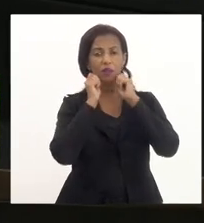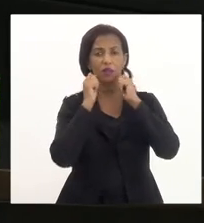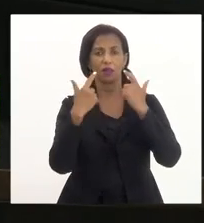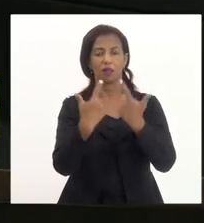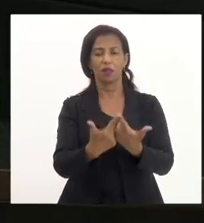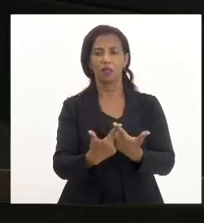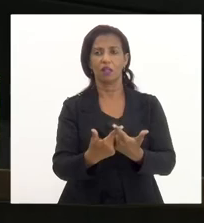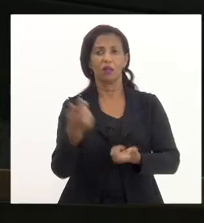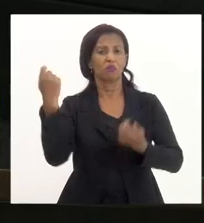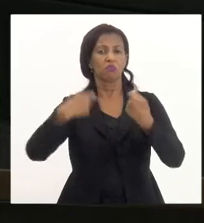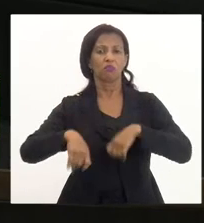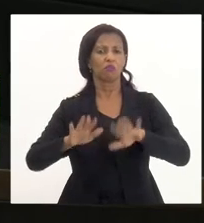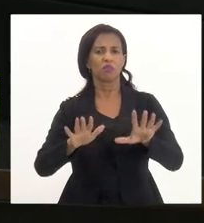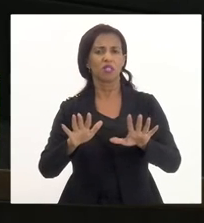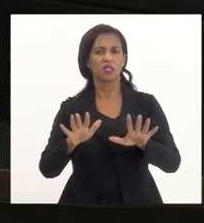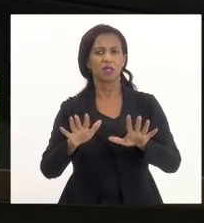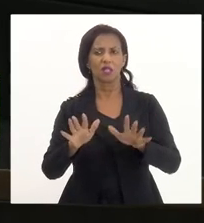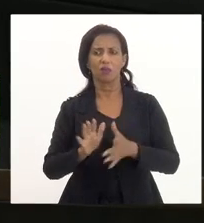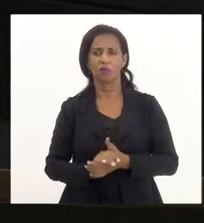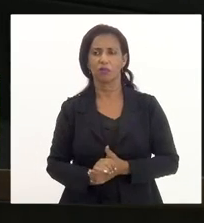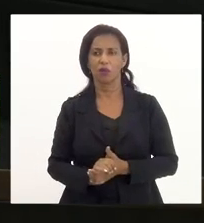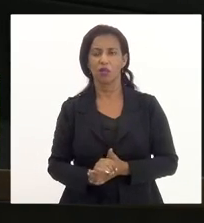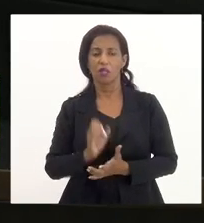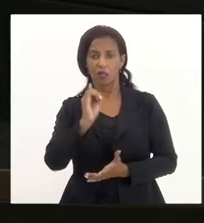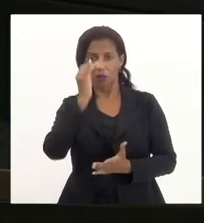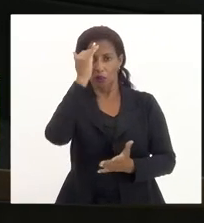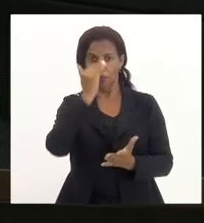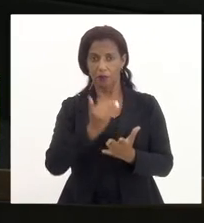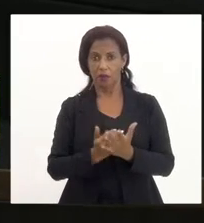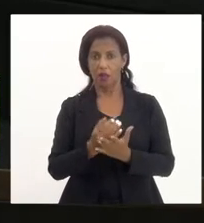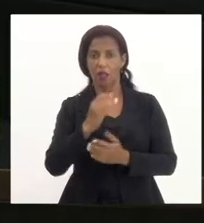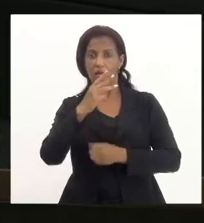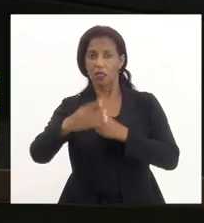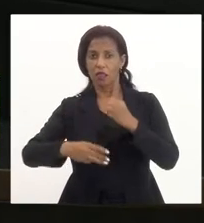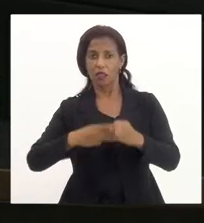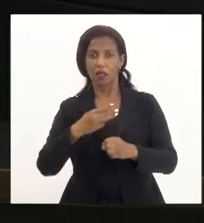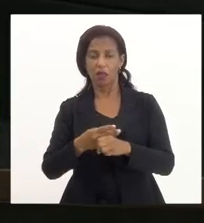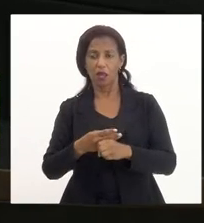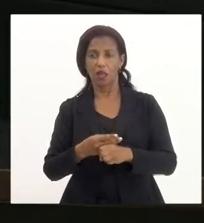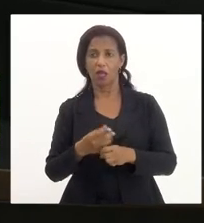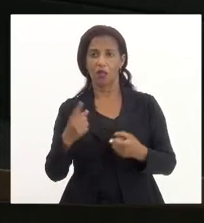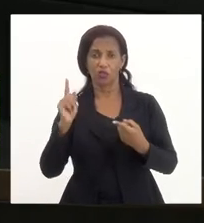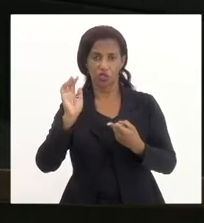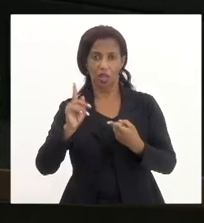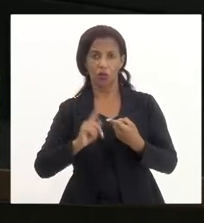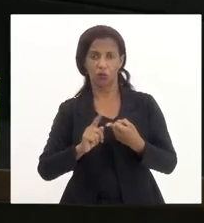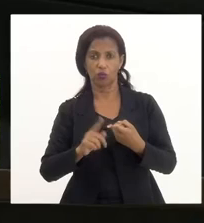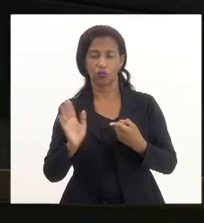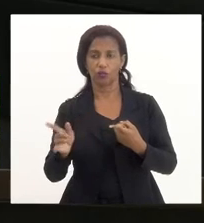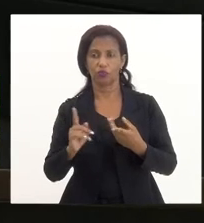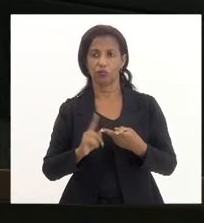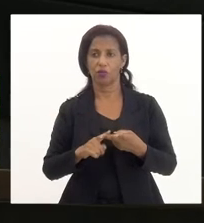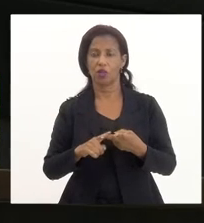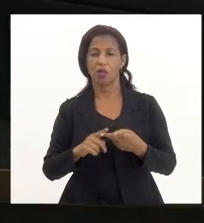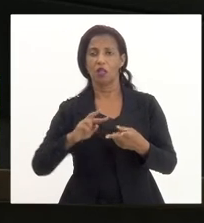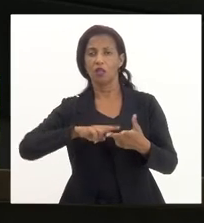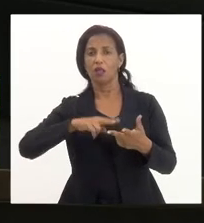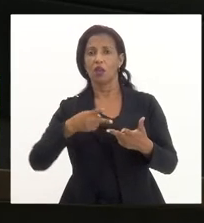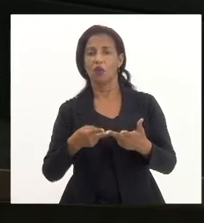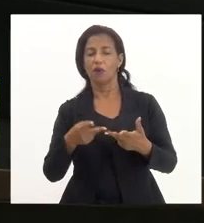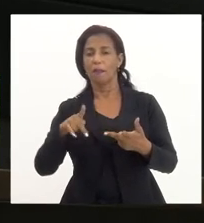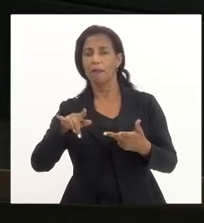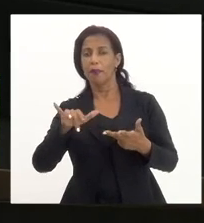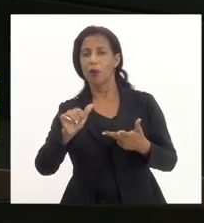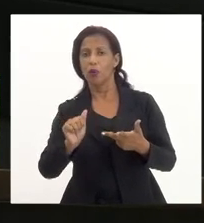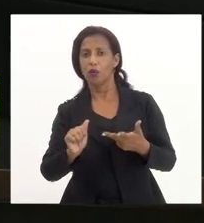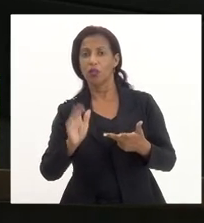mas nós não precisamos eventualmente nós cumprimos O triénio que é obrigatório já cumprimos um tem a conversão em